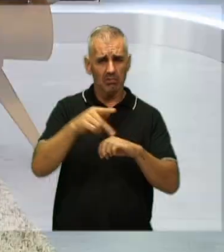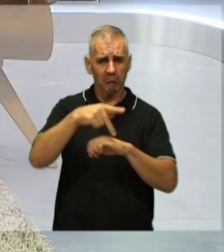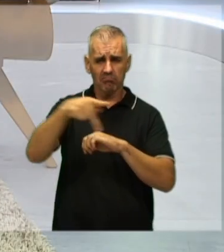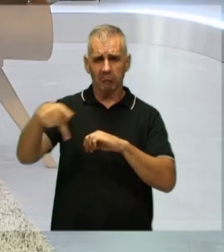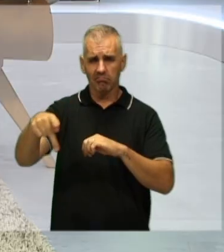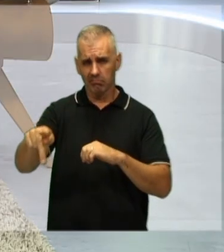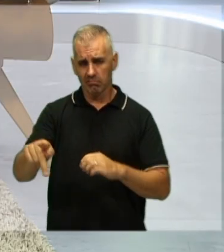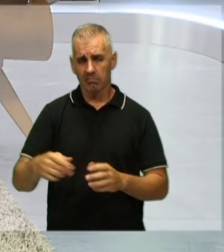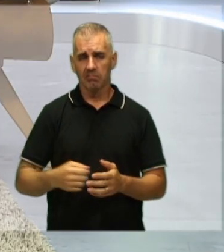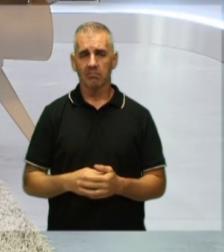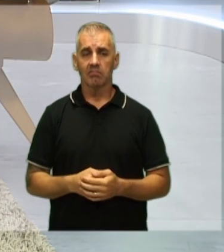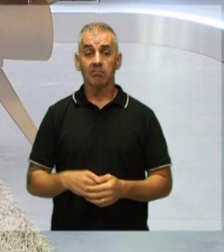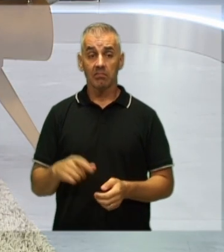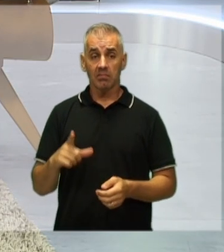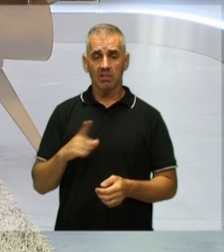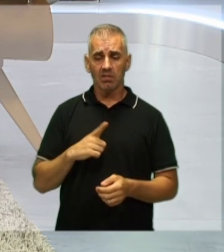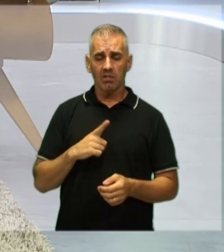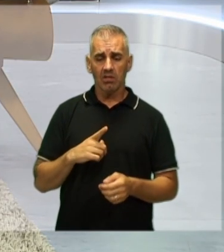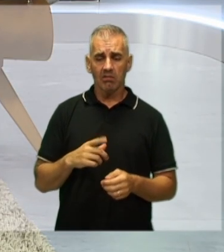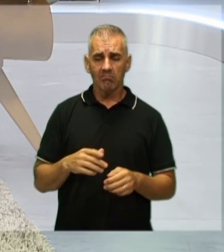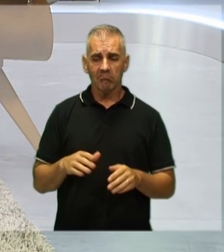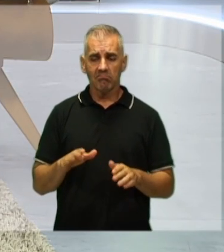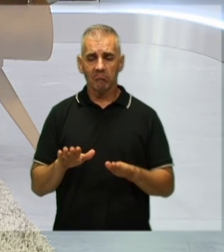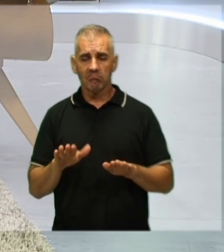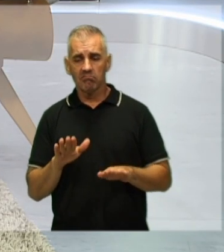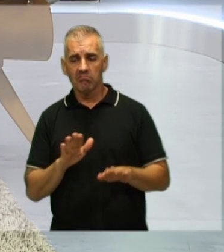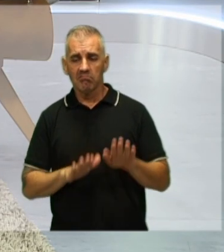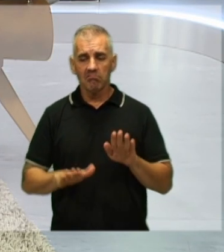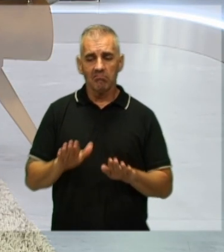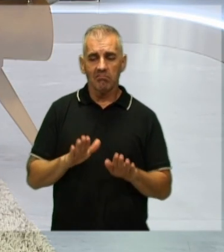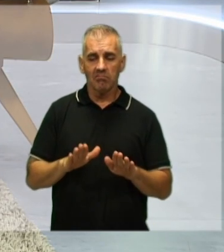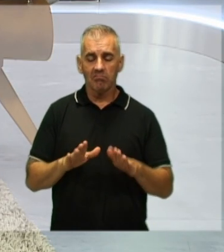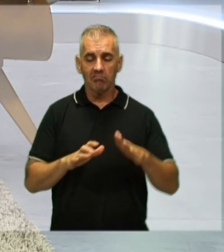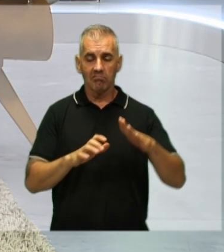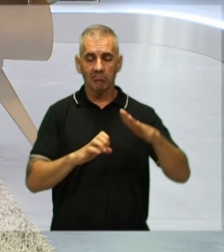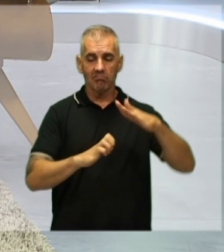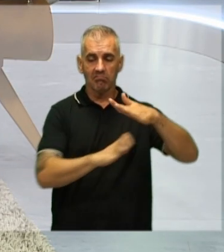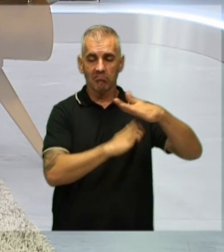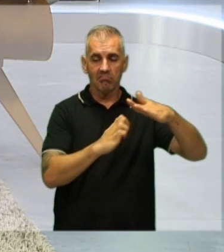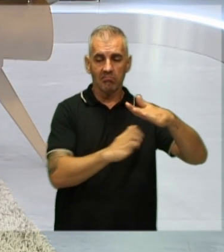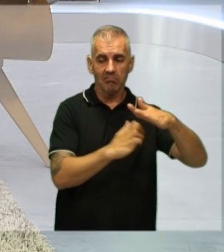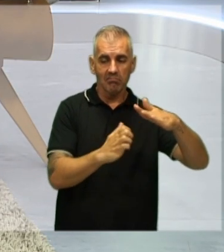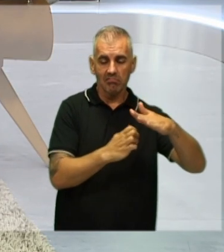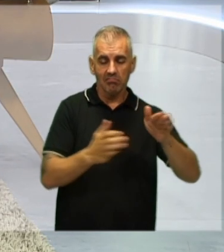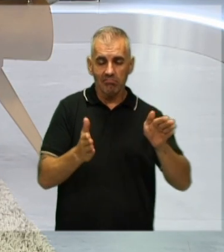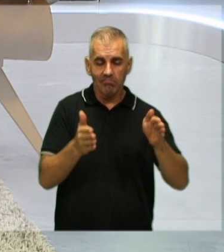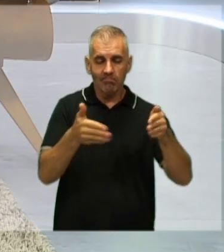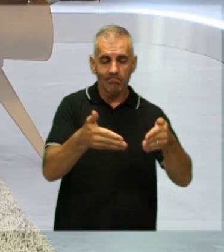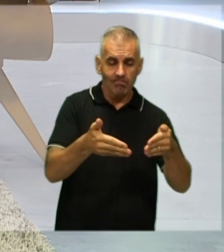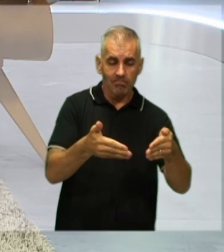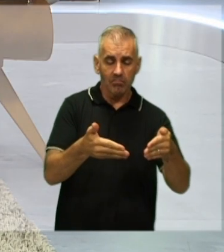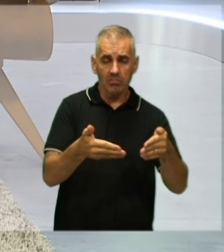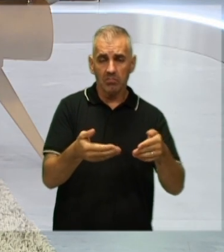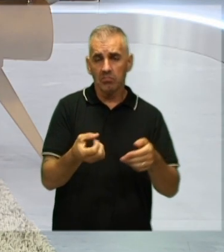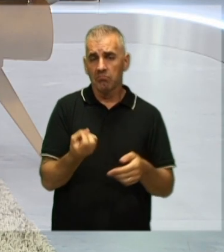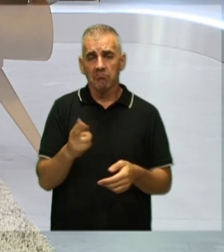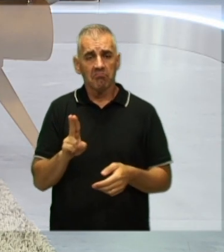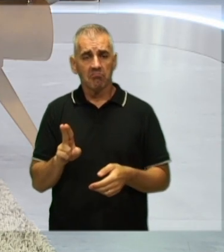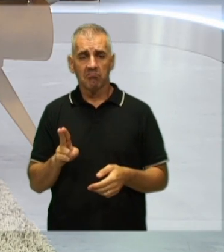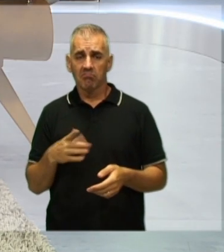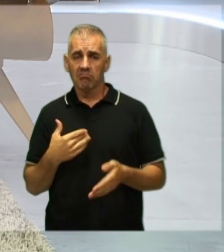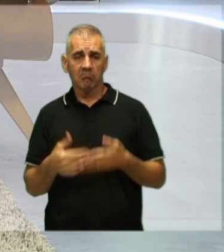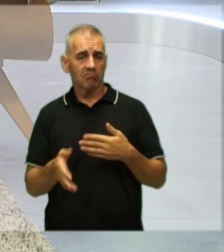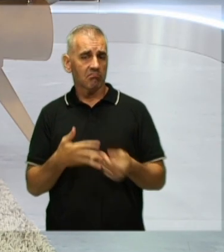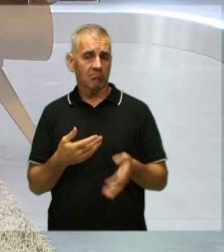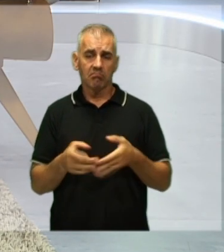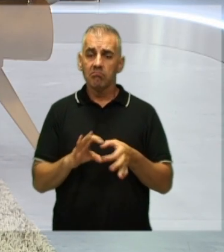né? Tem algum setor empresarial? O senhor pretende algum critério também para poder participar? Ou o senhor pretende deixar